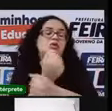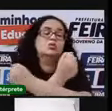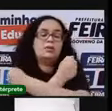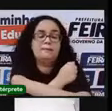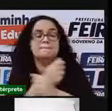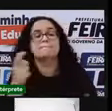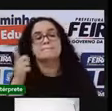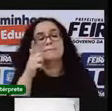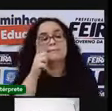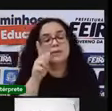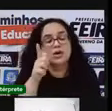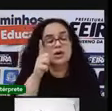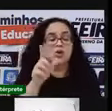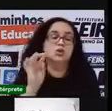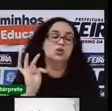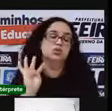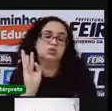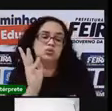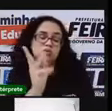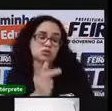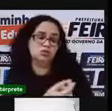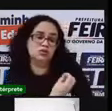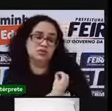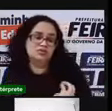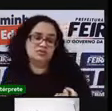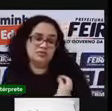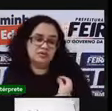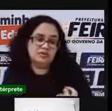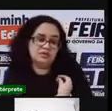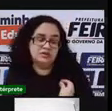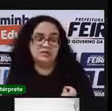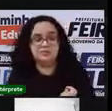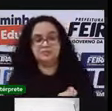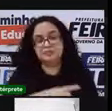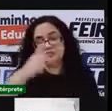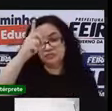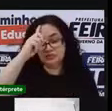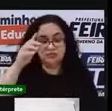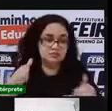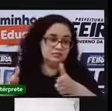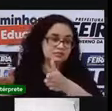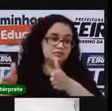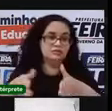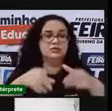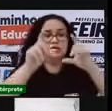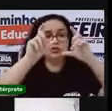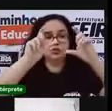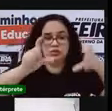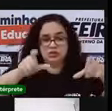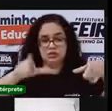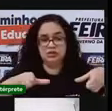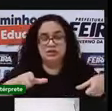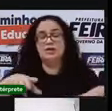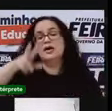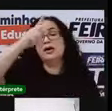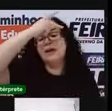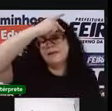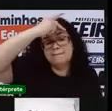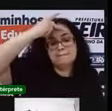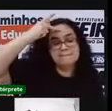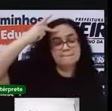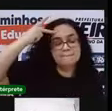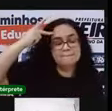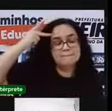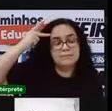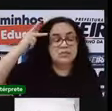consigo construir tudo isso na minha vida, na minha rotina, no lugar que eu moro, com as pessoas que eu moro, com